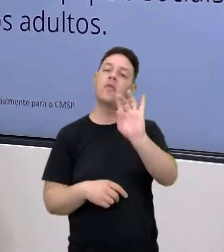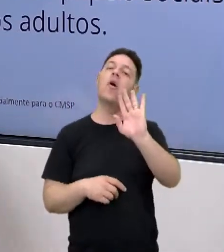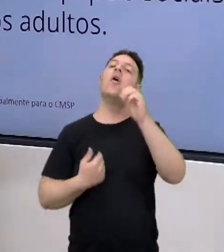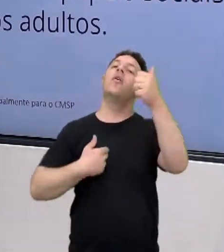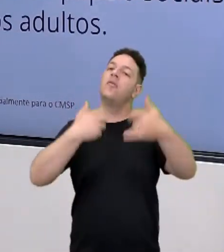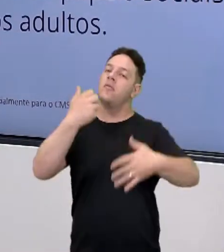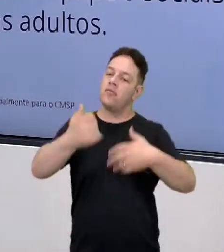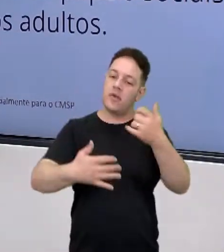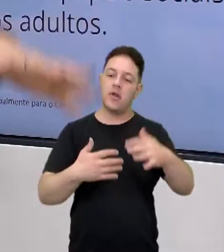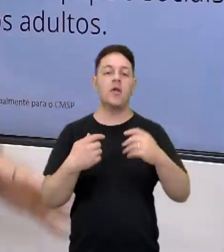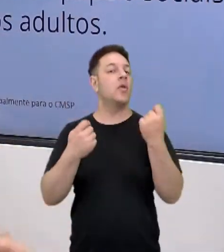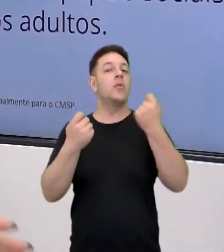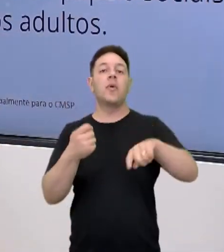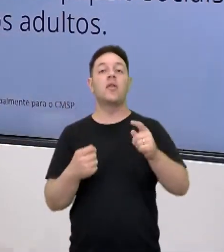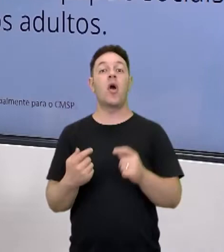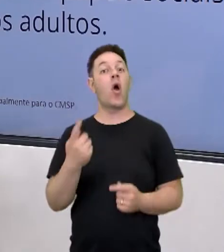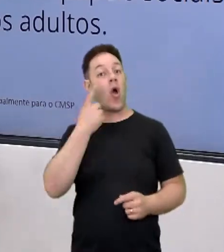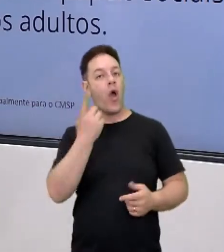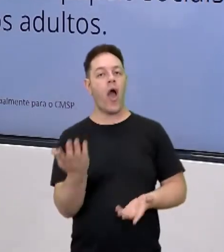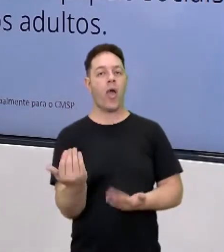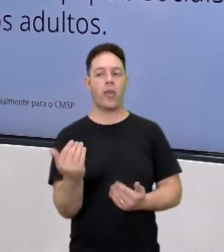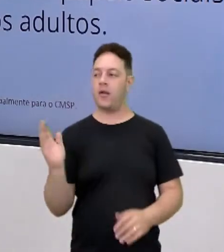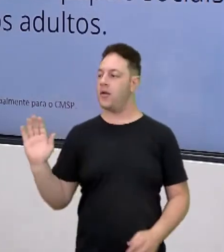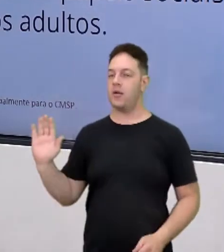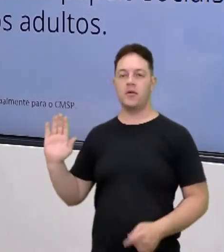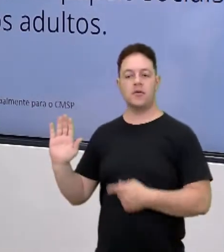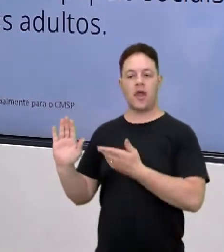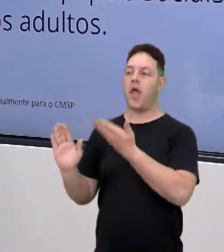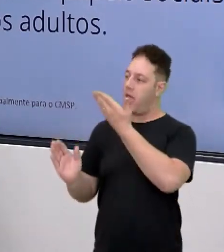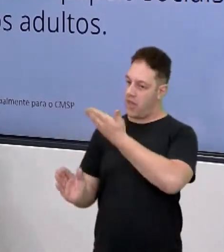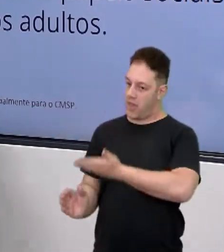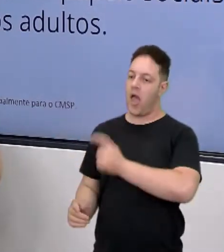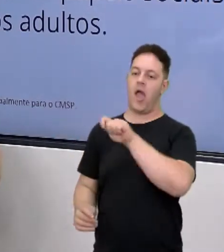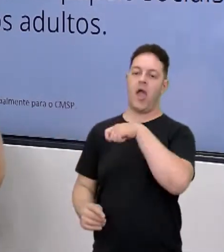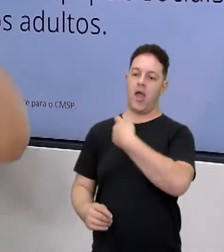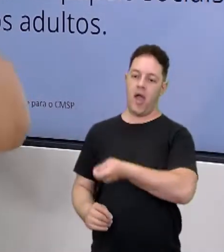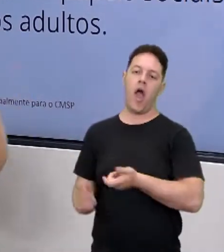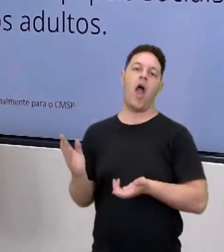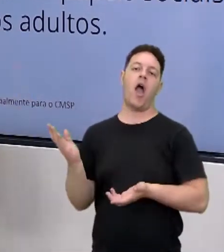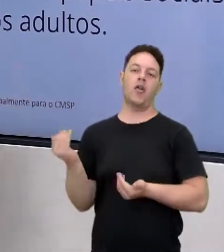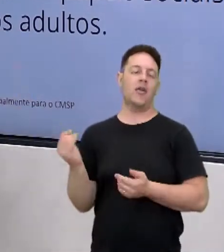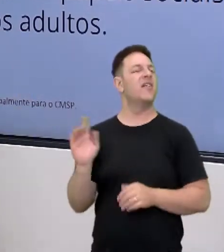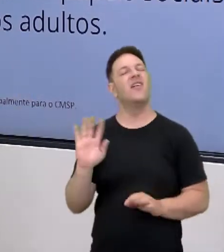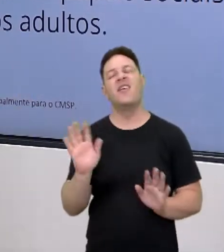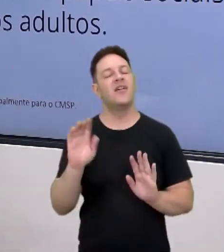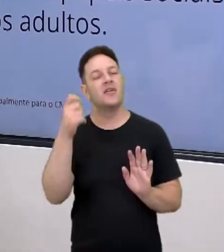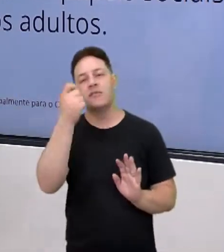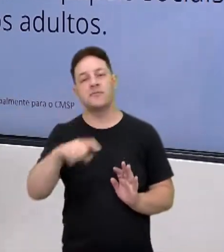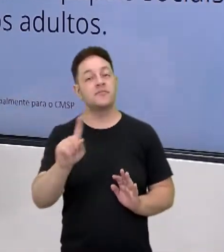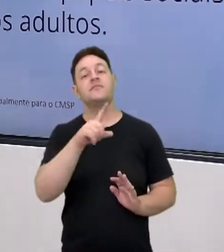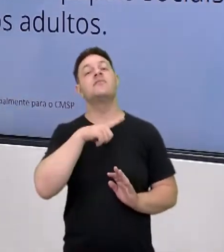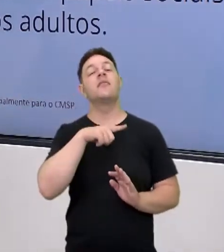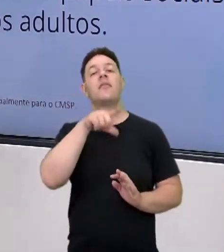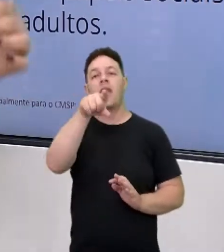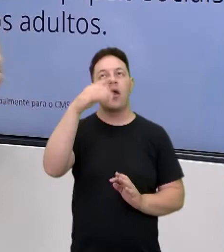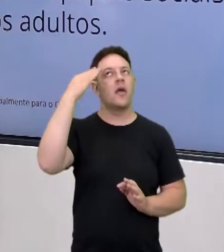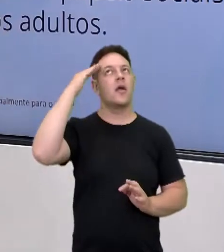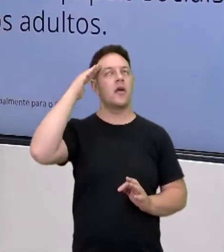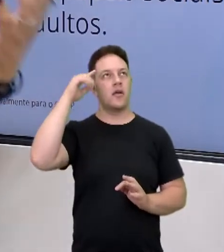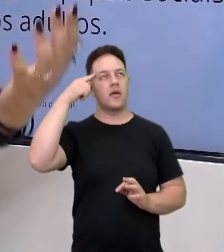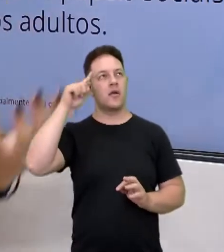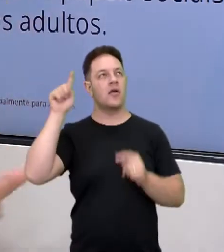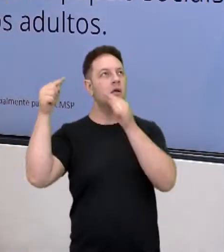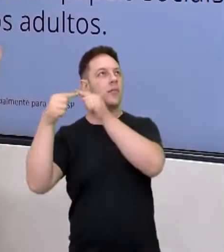Eu não preciso estar mostrando um adolescente aqui pra você entender do que eu estou falando, né? Você tem o poder da abstração, raciocínio